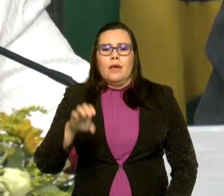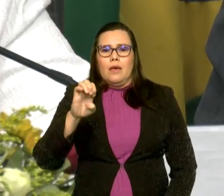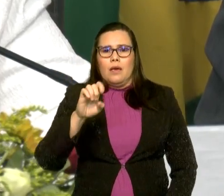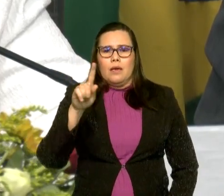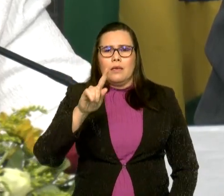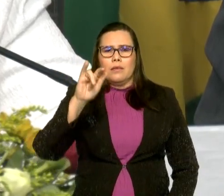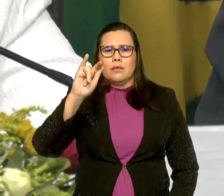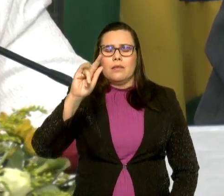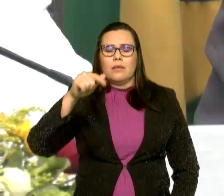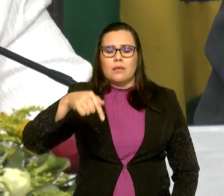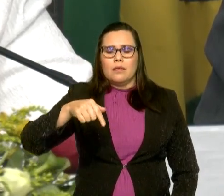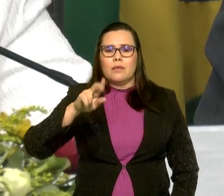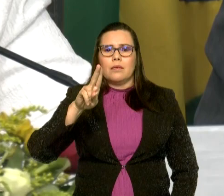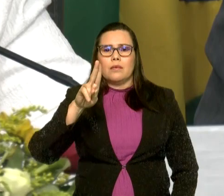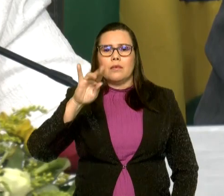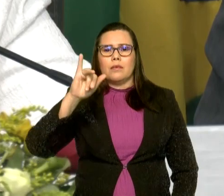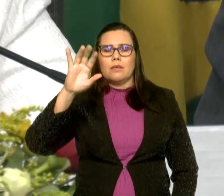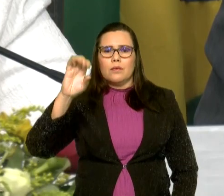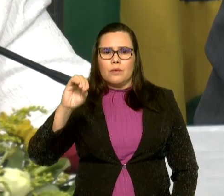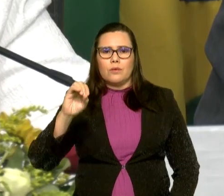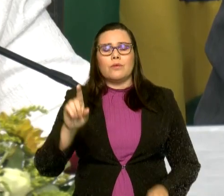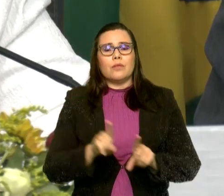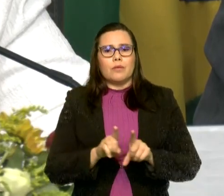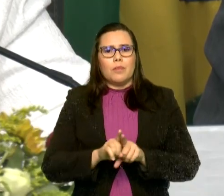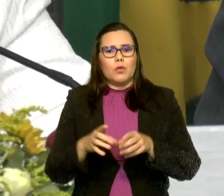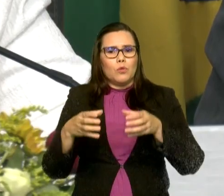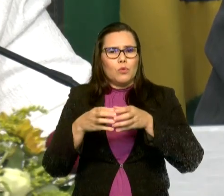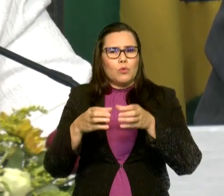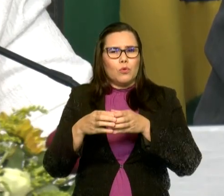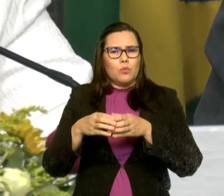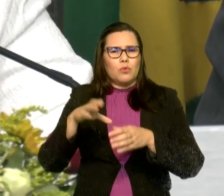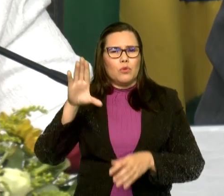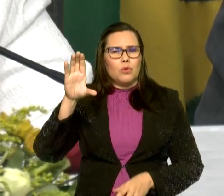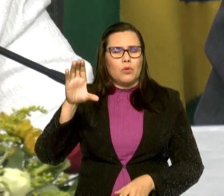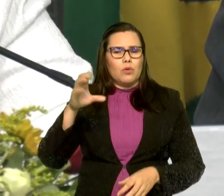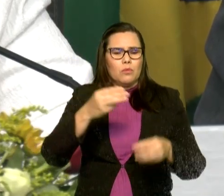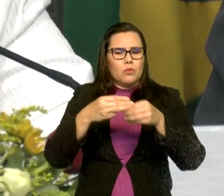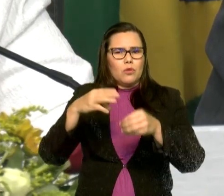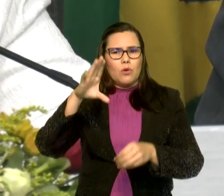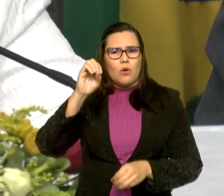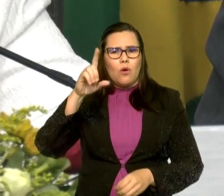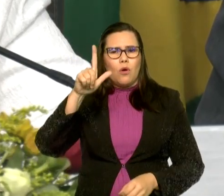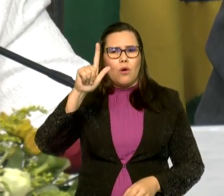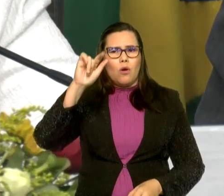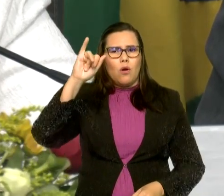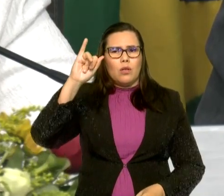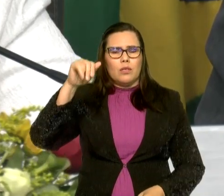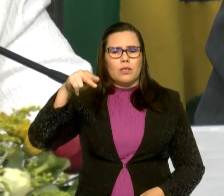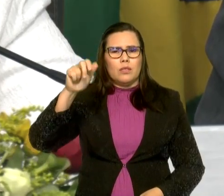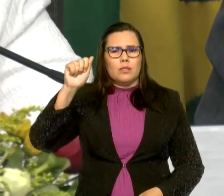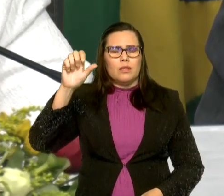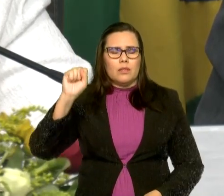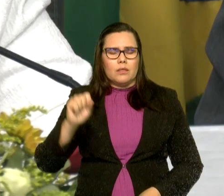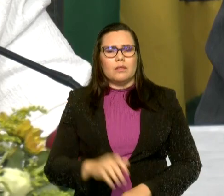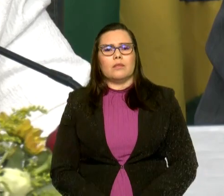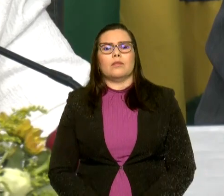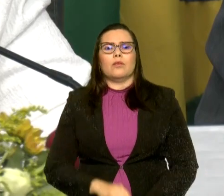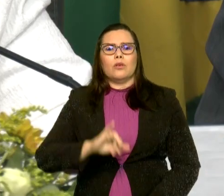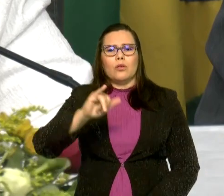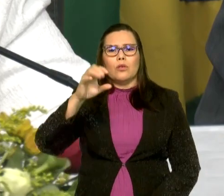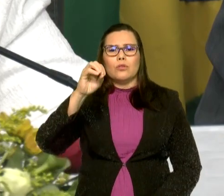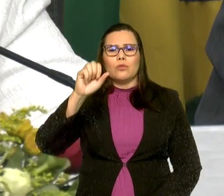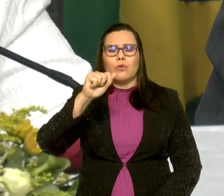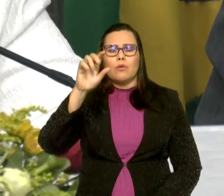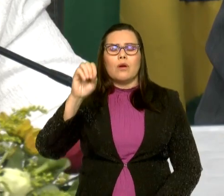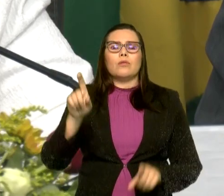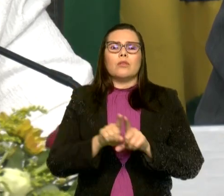Barros, da comitiva de Colinas, liderada pelo vice-prefeito João Haroldo, vereadora Régia,